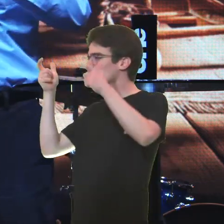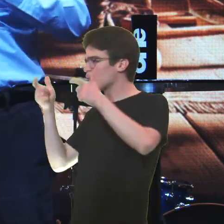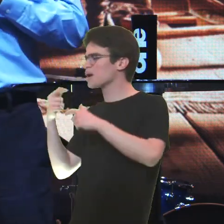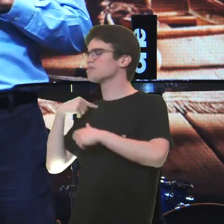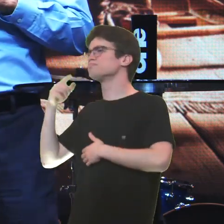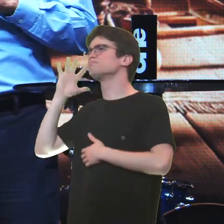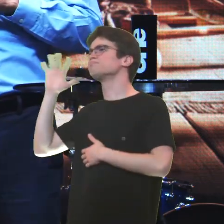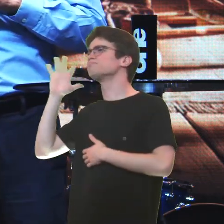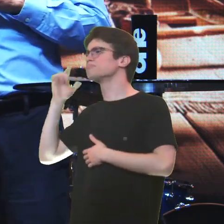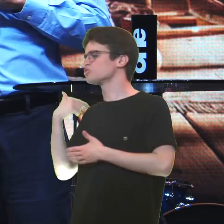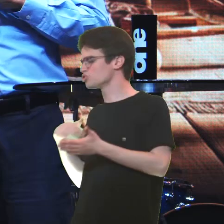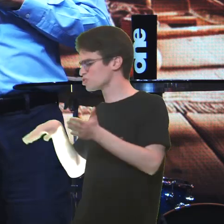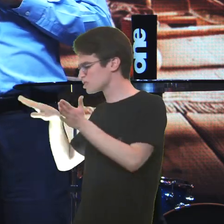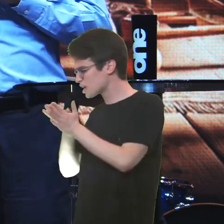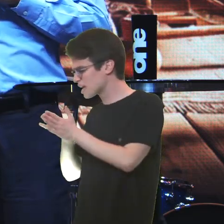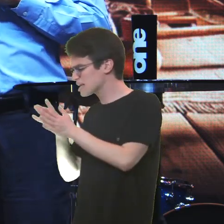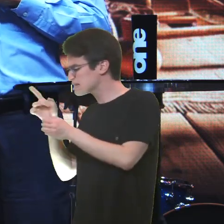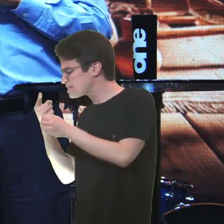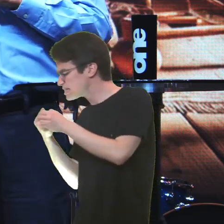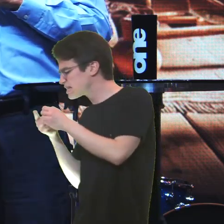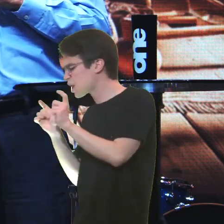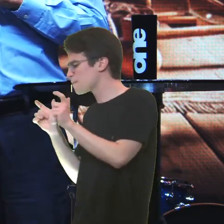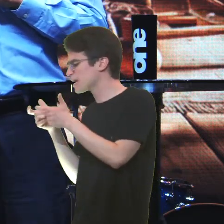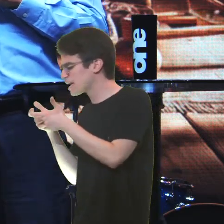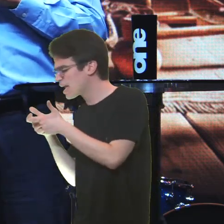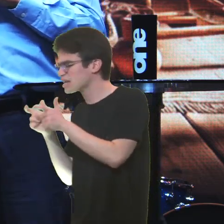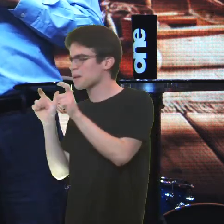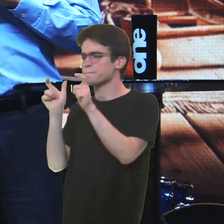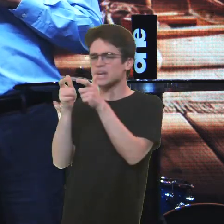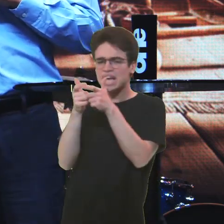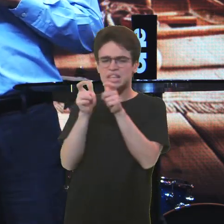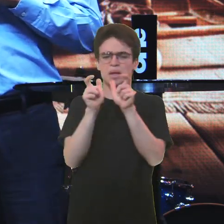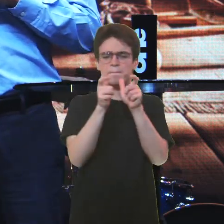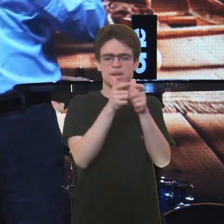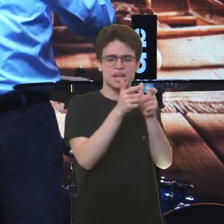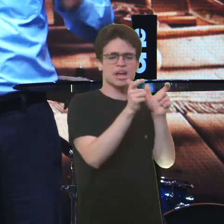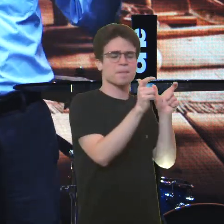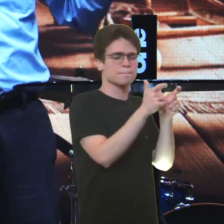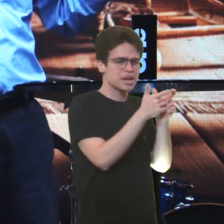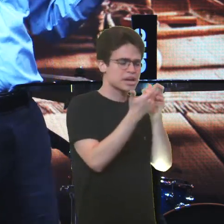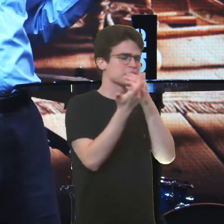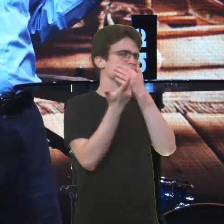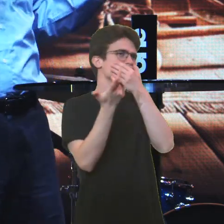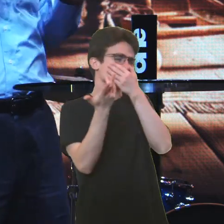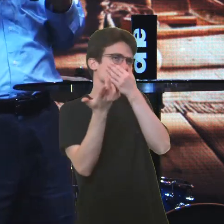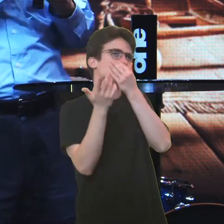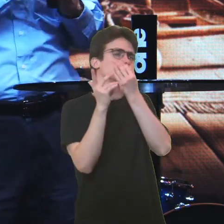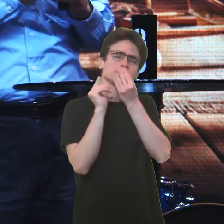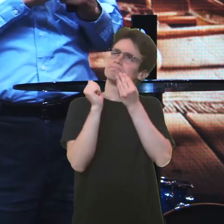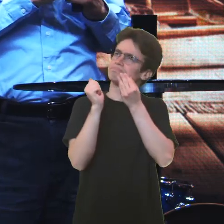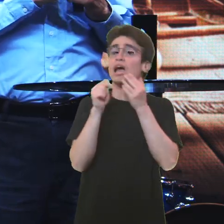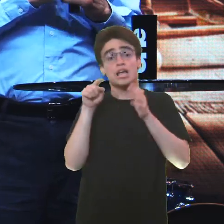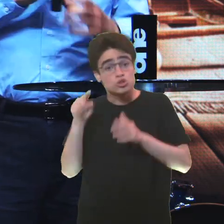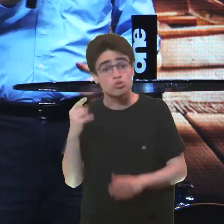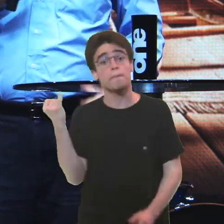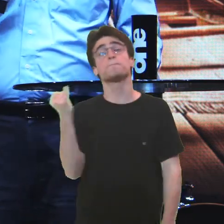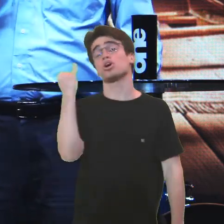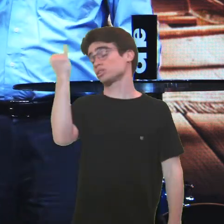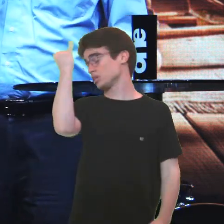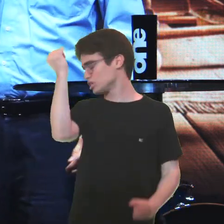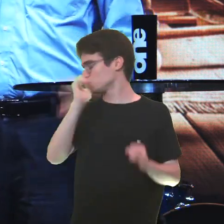pequeños pueblos. E nesses países pensamos em ir a aldeias, a pequenos povoados. Y eso es importante, Isso obviamente. é